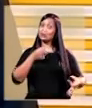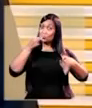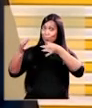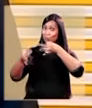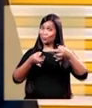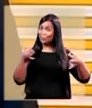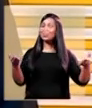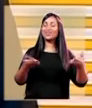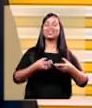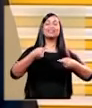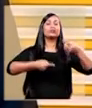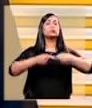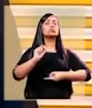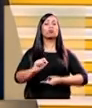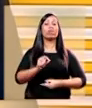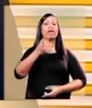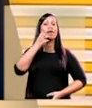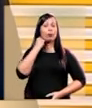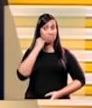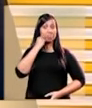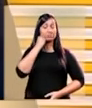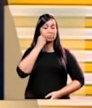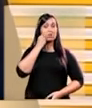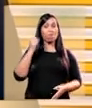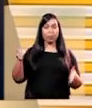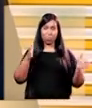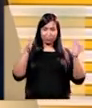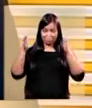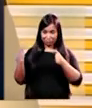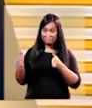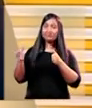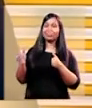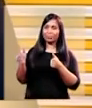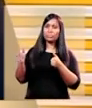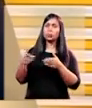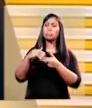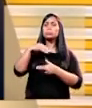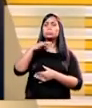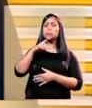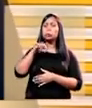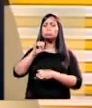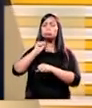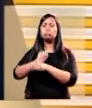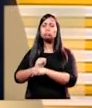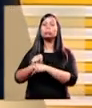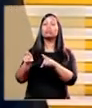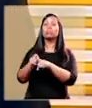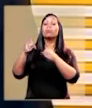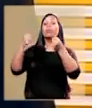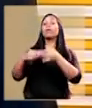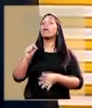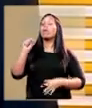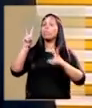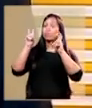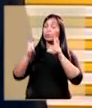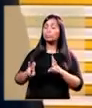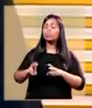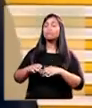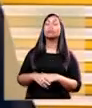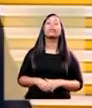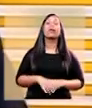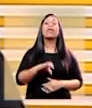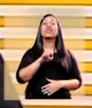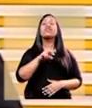E o ponto de vista hoje discutindo a adoção, nesse bloco, derrubando alguns mitos, falando mais sobre esse